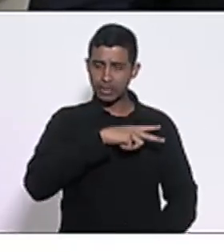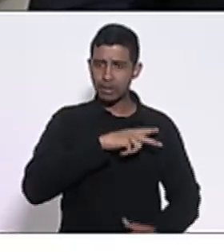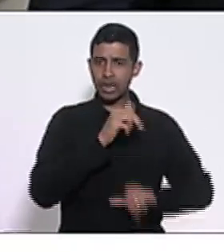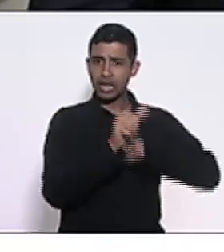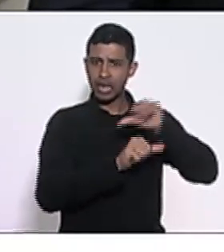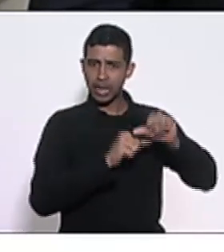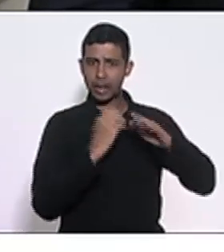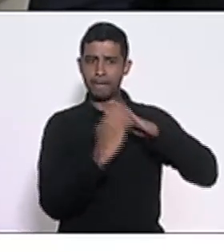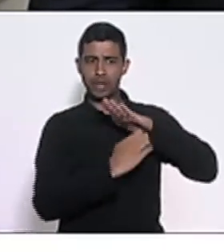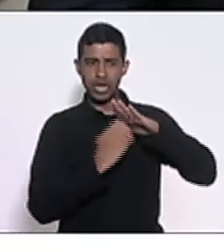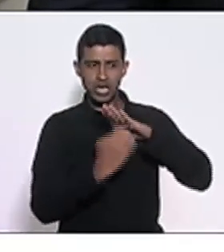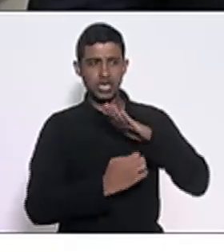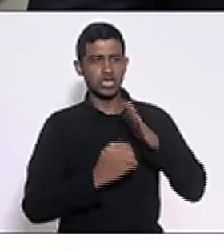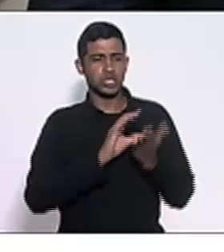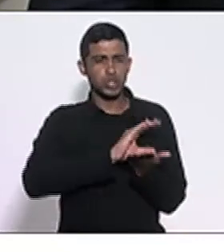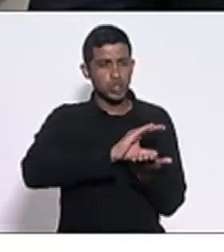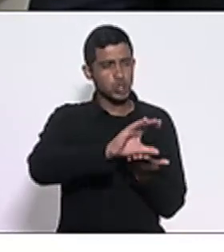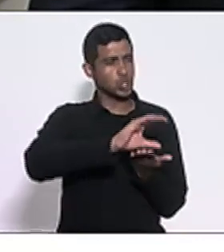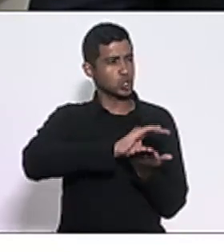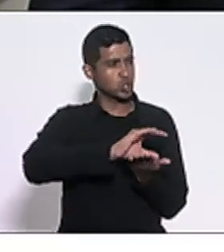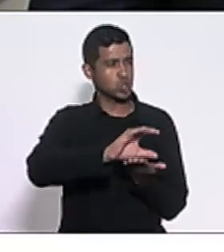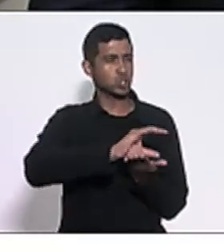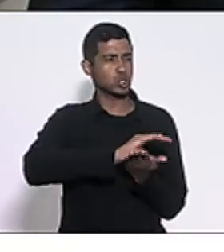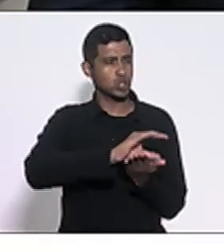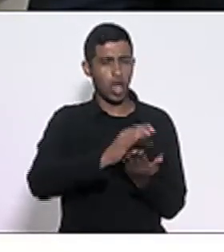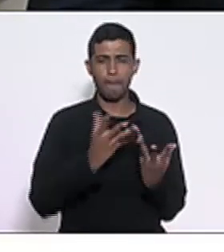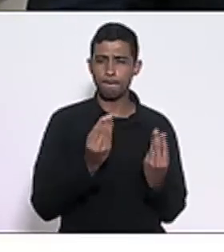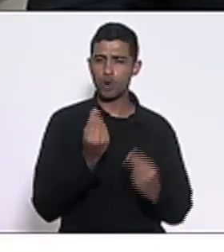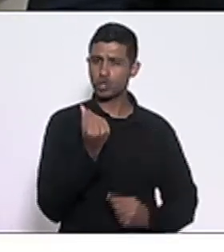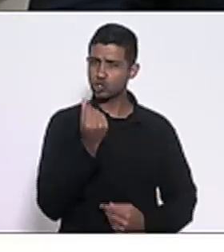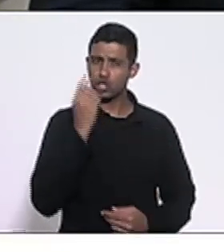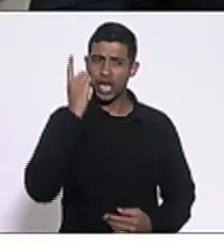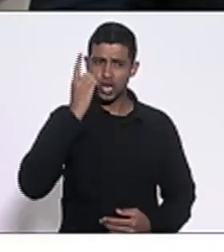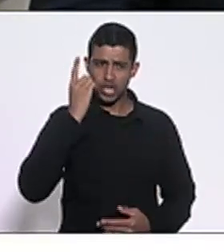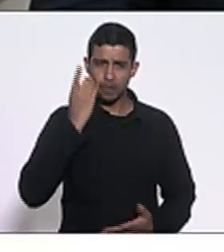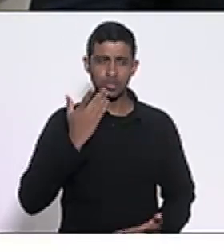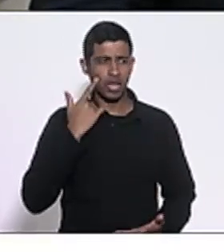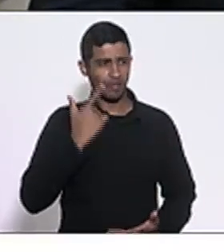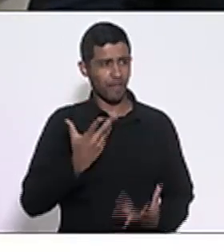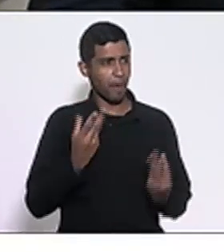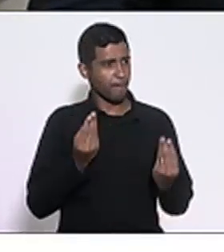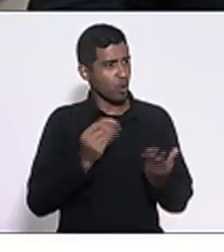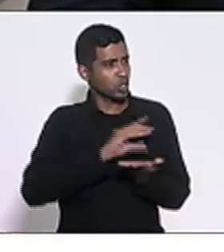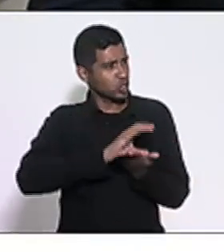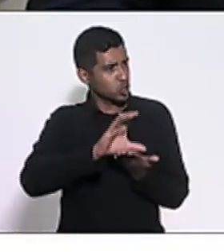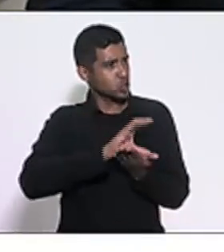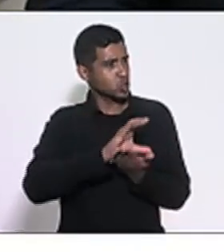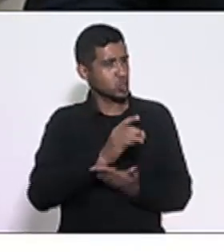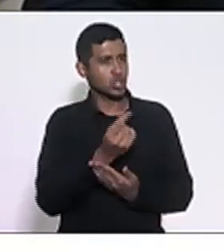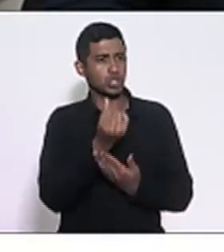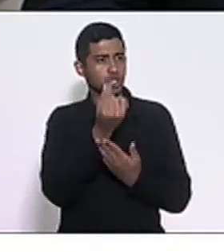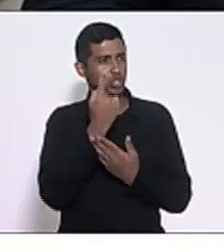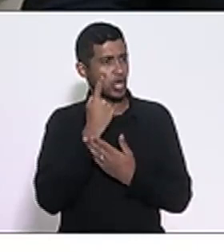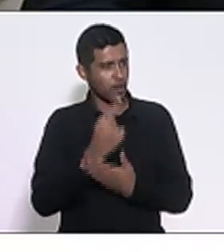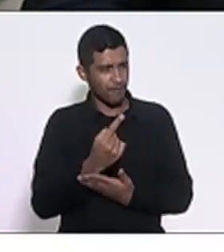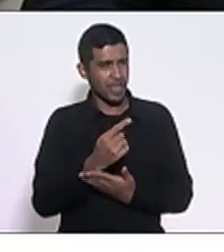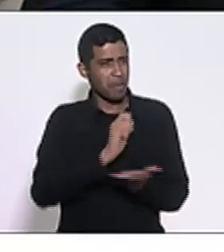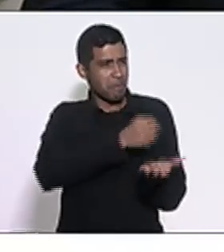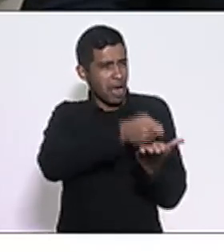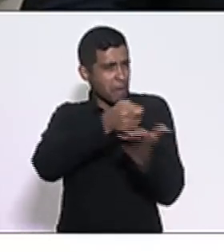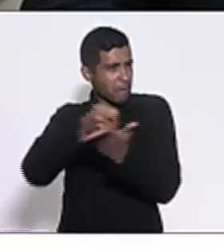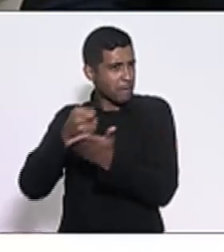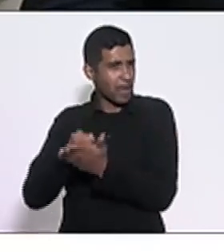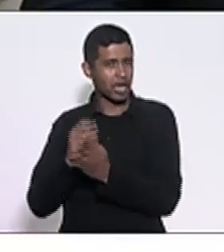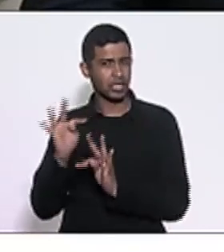dinheiro, é muito dinheiro, deputado. É muito dinheiro que se gasta com tecnologia da informação no Estado,